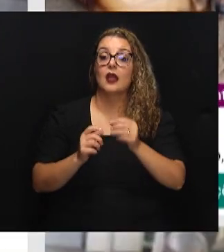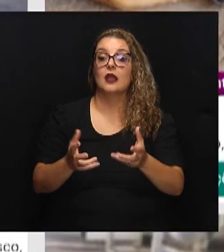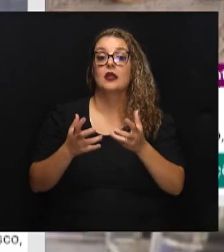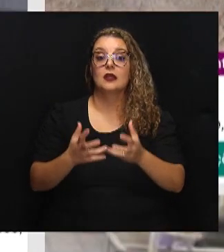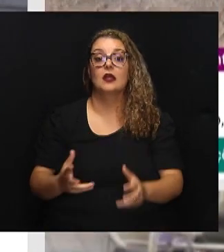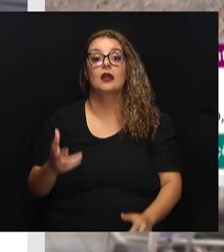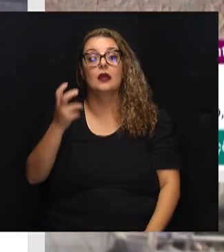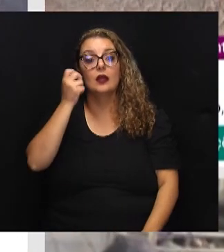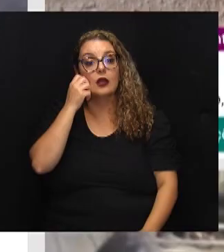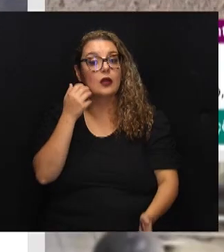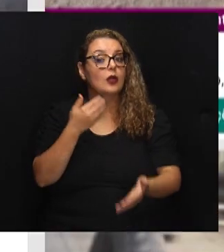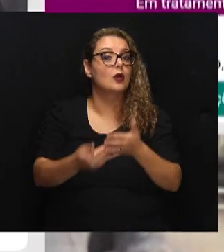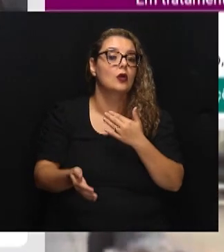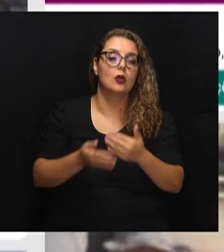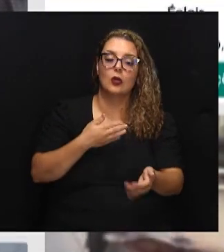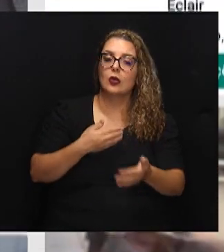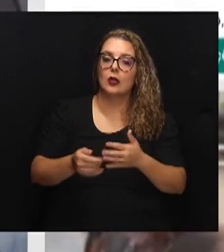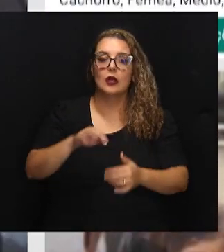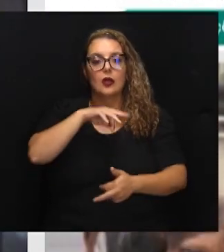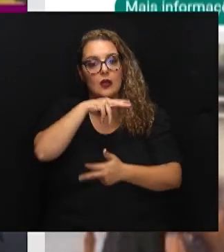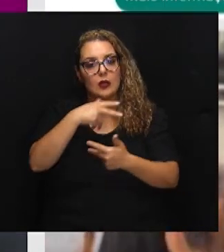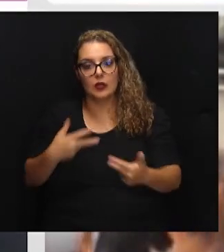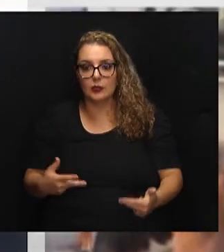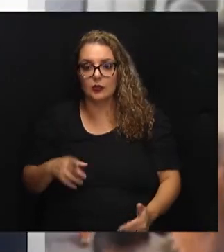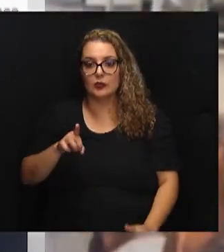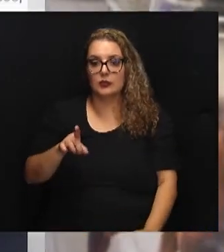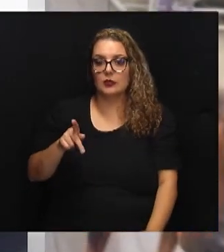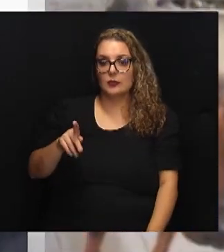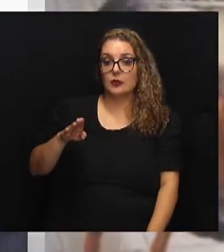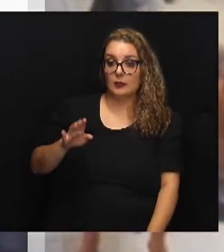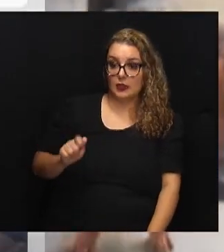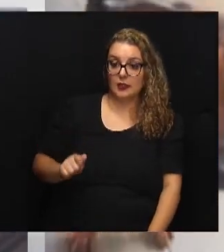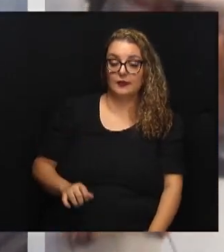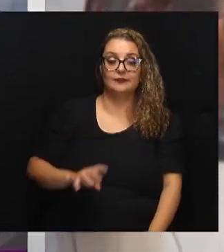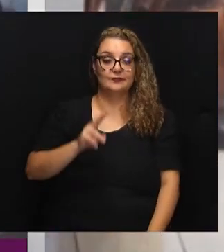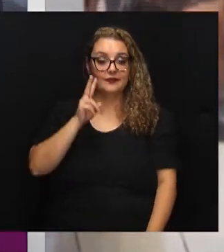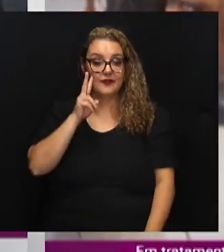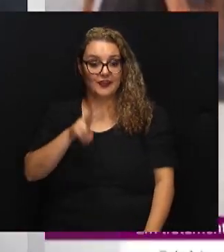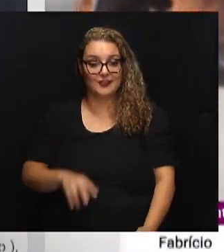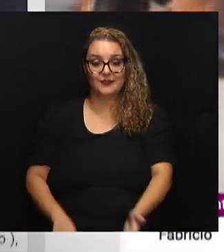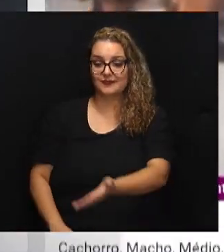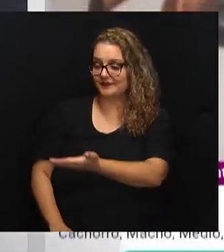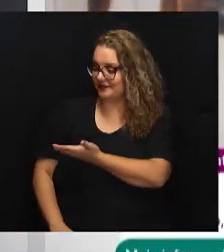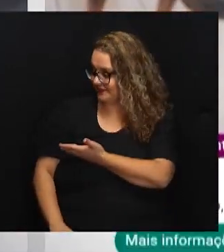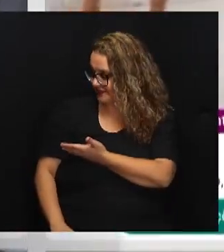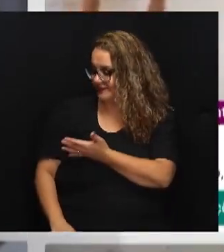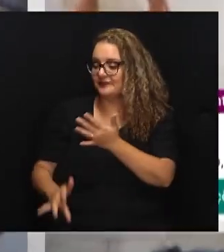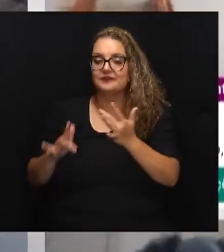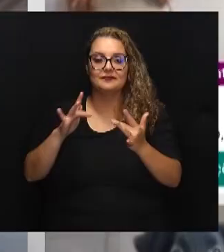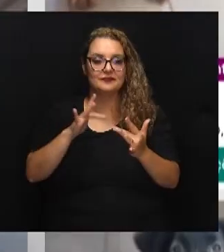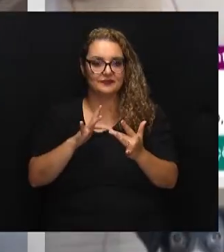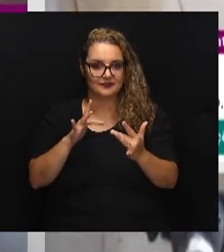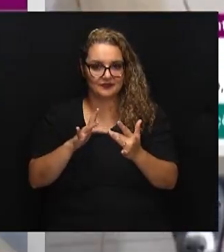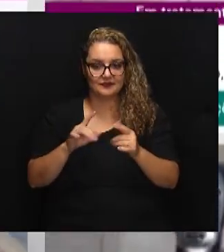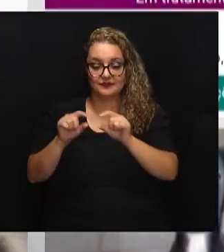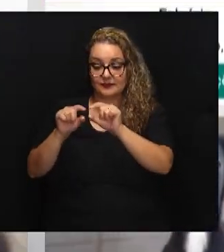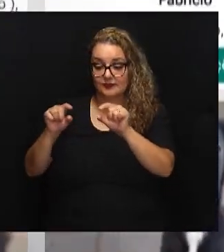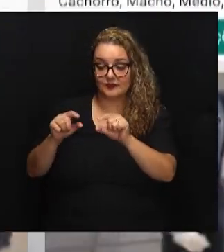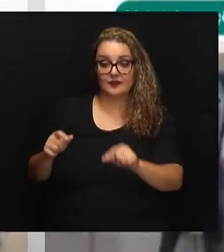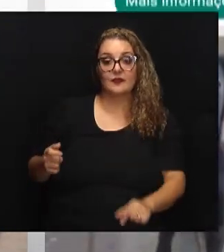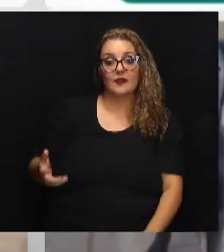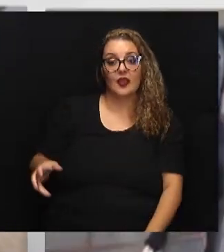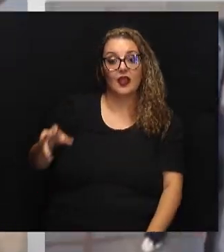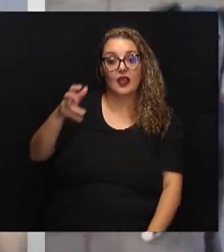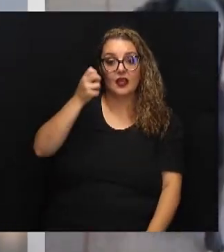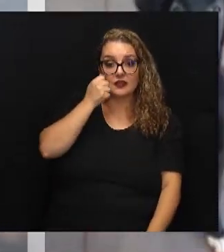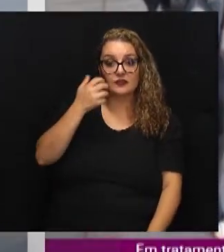adotar qualquer animal do DPBEA, é só se conectar ao Portal Animal de Campinas, clicar no ícone Adoção